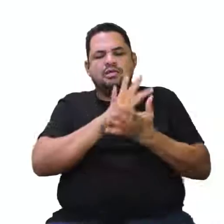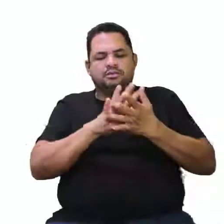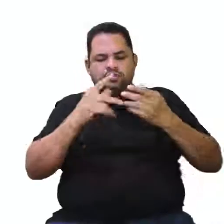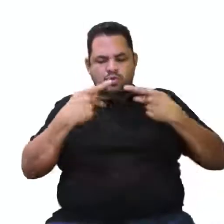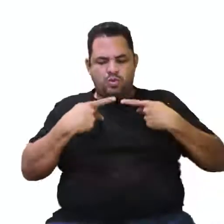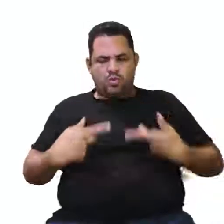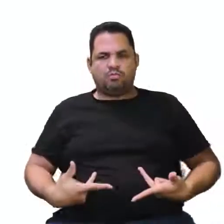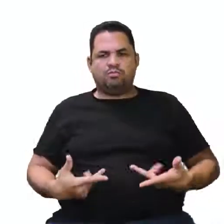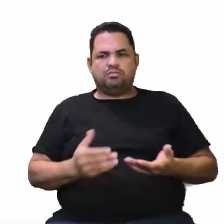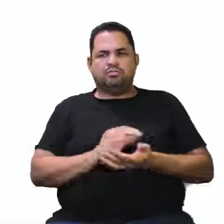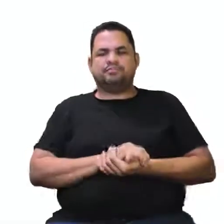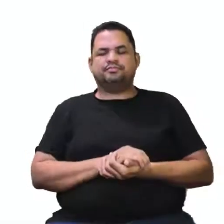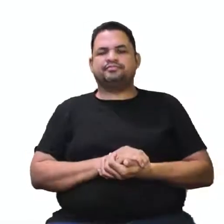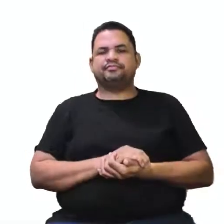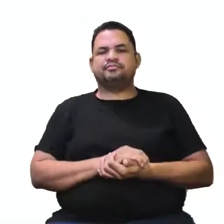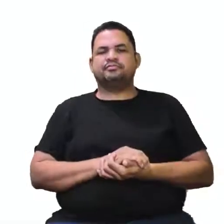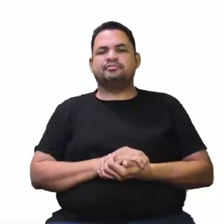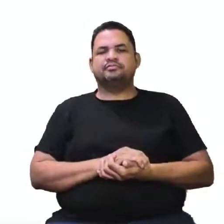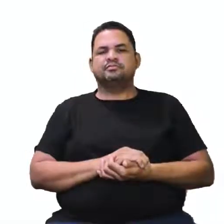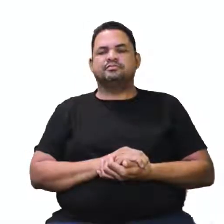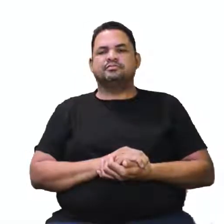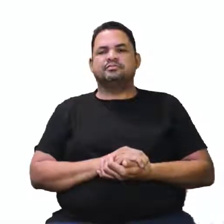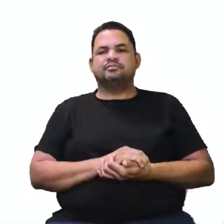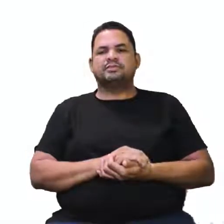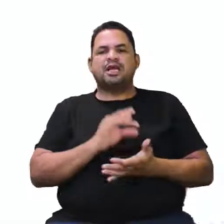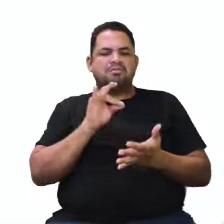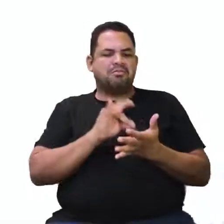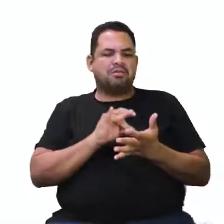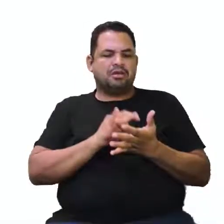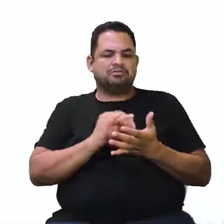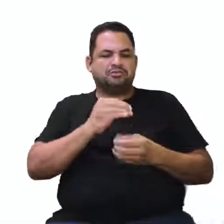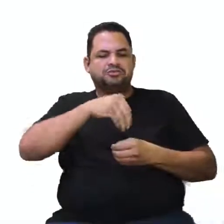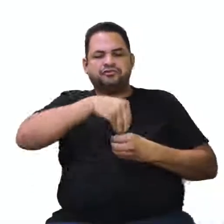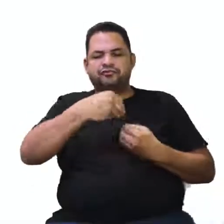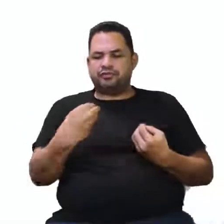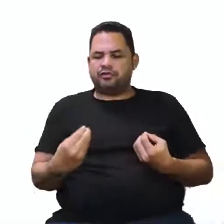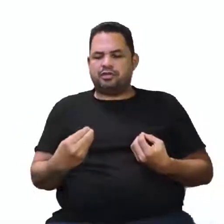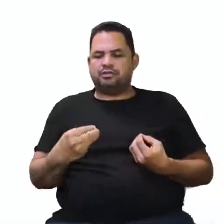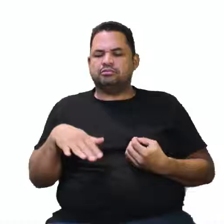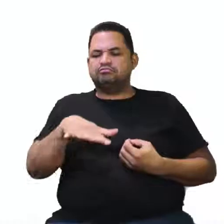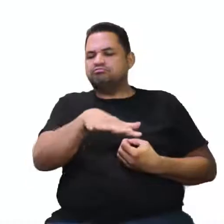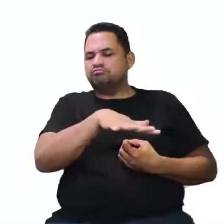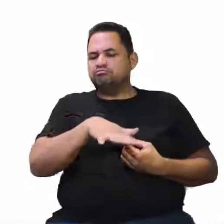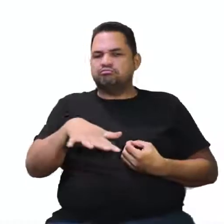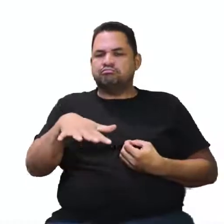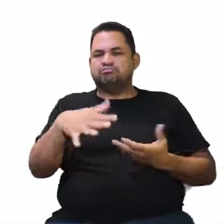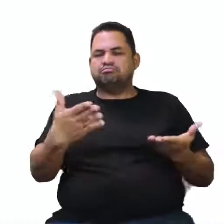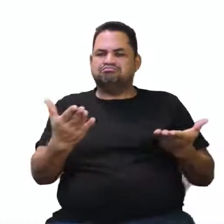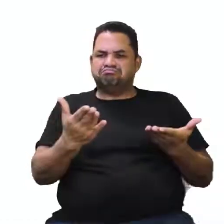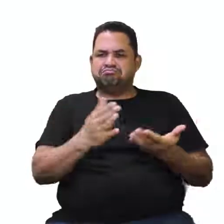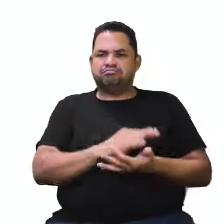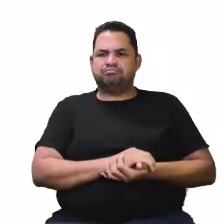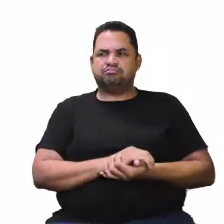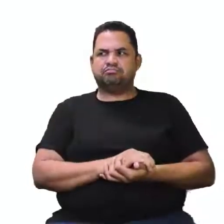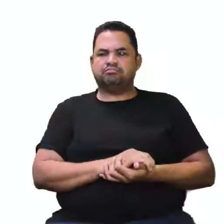corporal? Essa imagem corporal, ela é uma realidade somente externa?